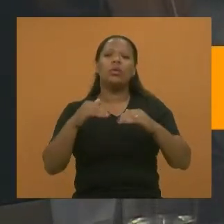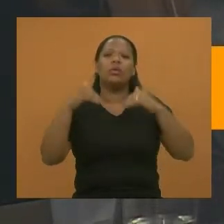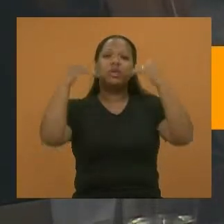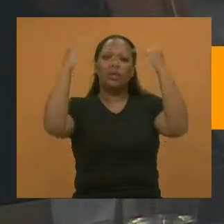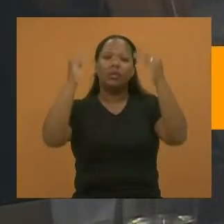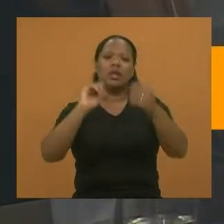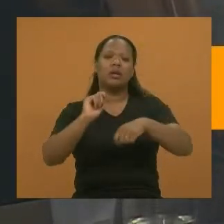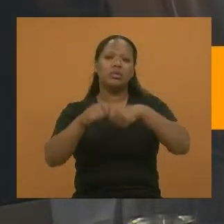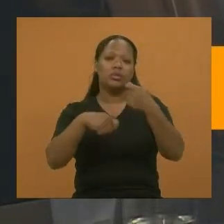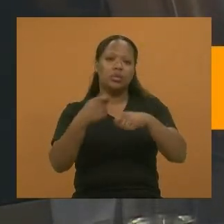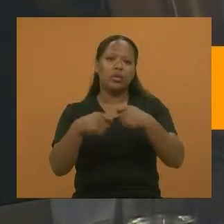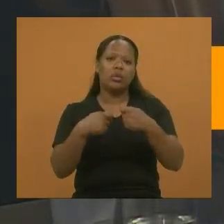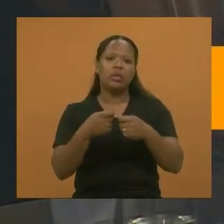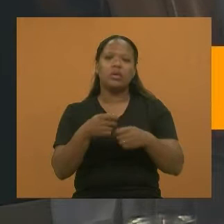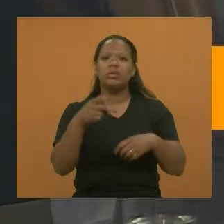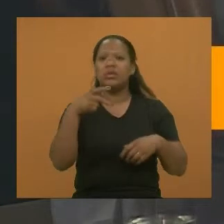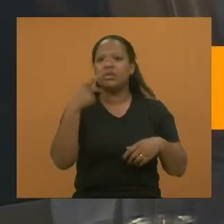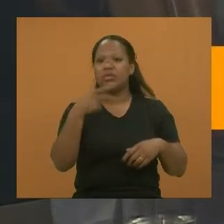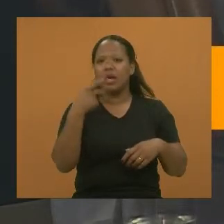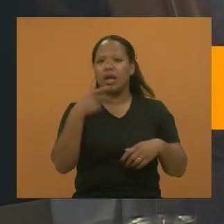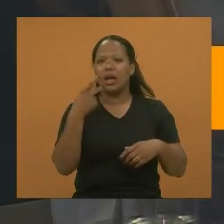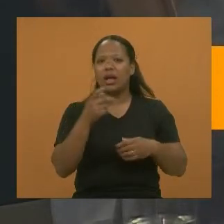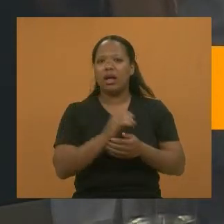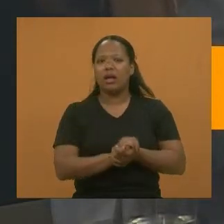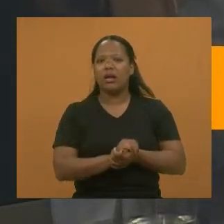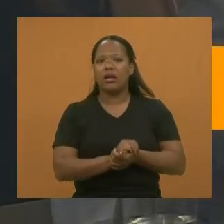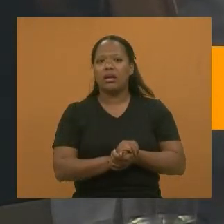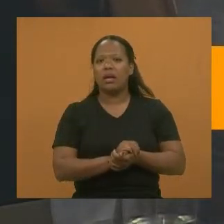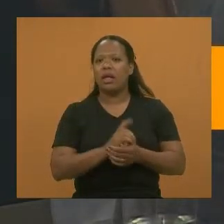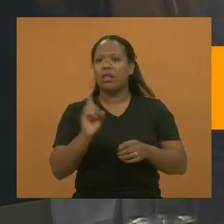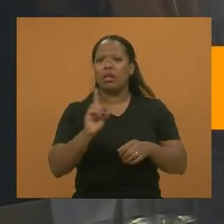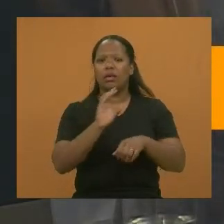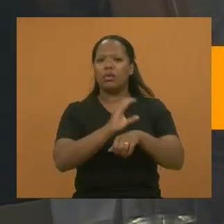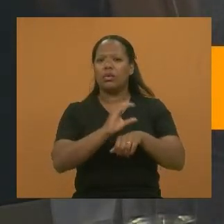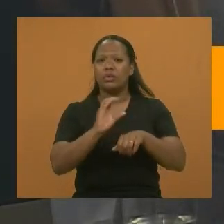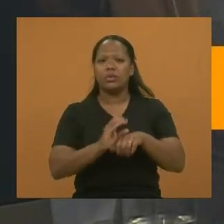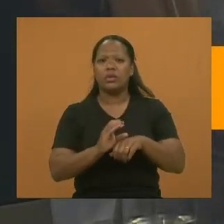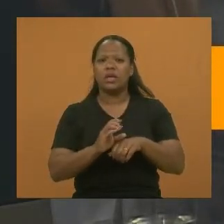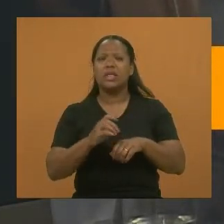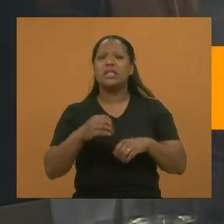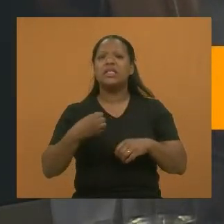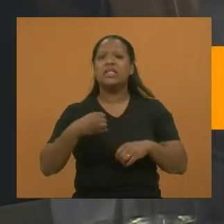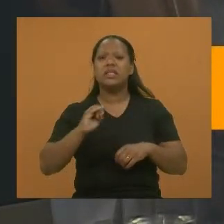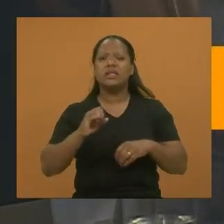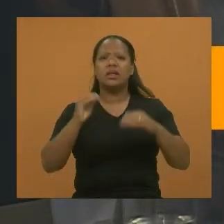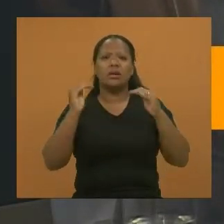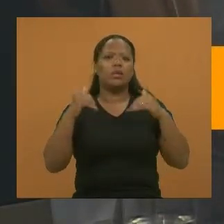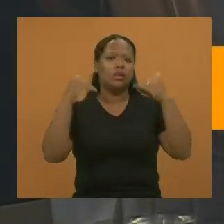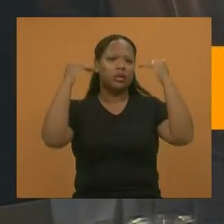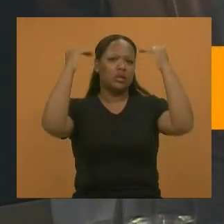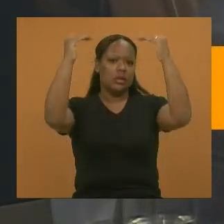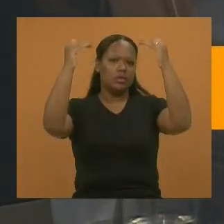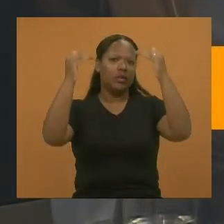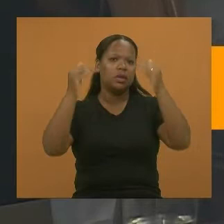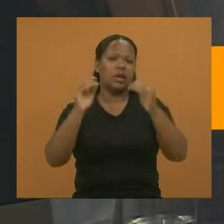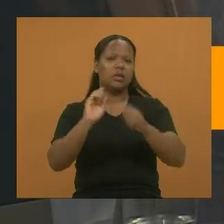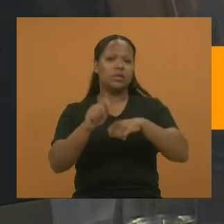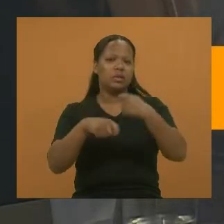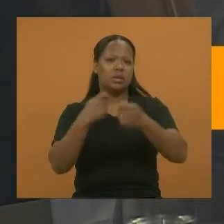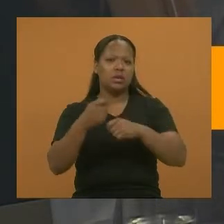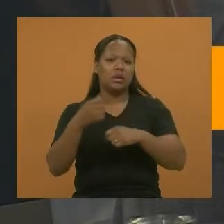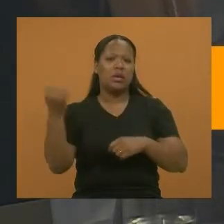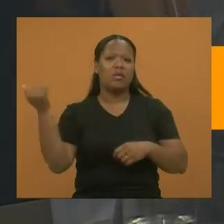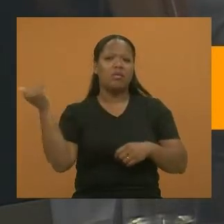no parecer, a inconstitucionalidade por arrastamentos. Se o tribunal tivesse dito para a Câmara,